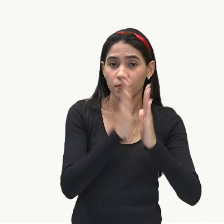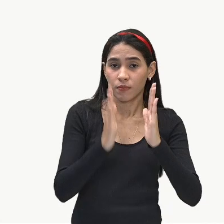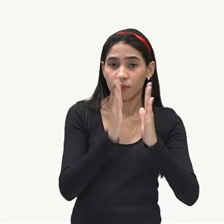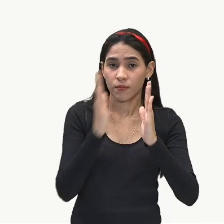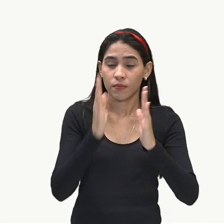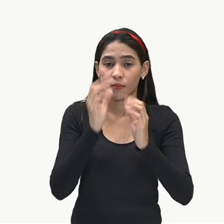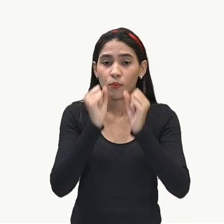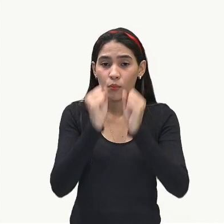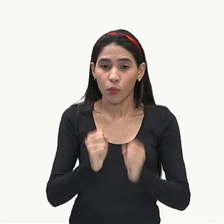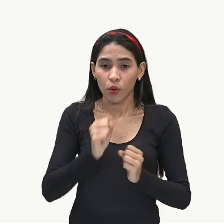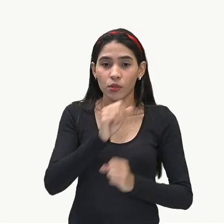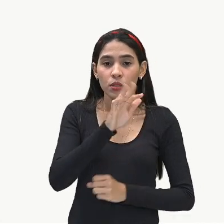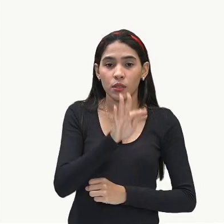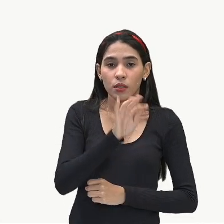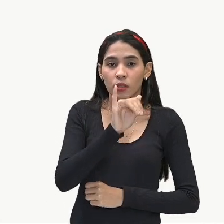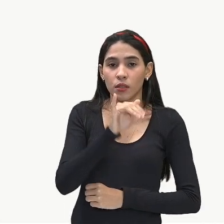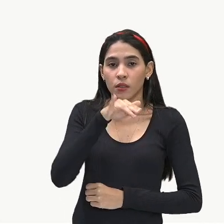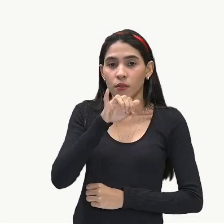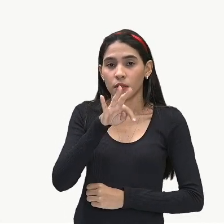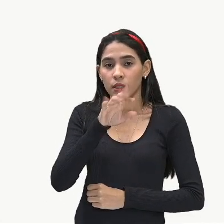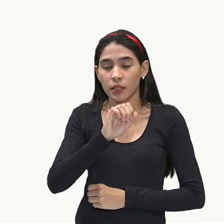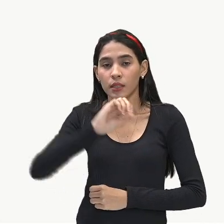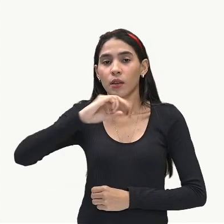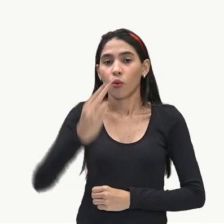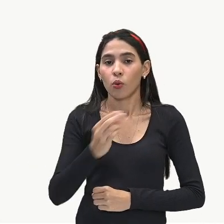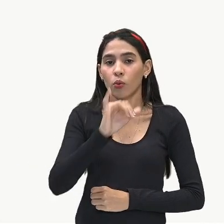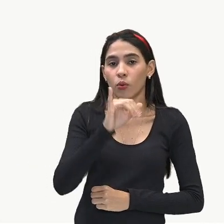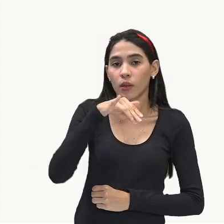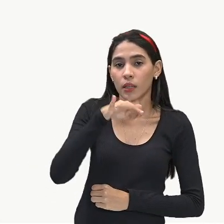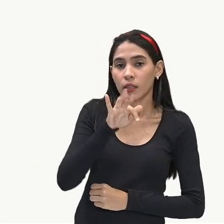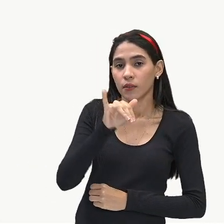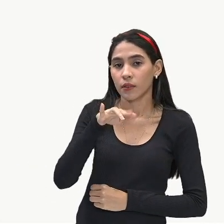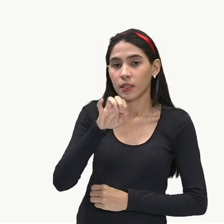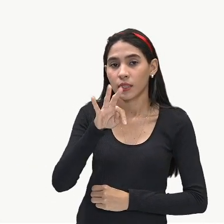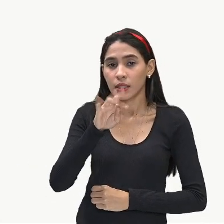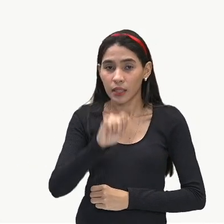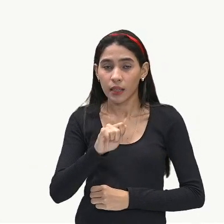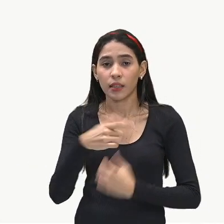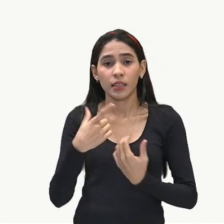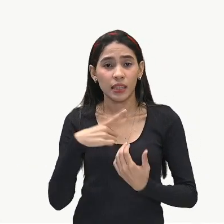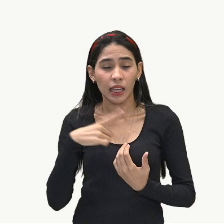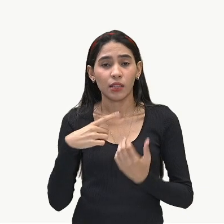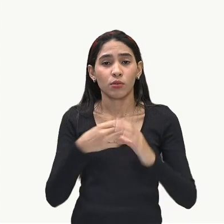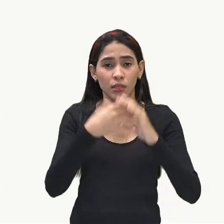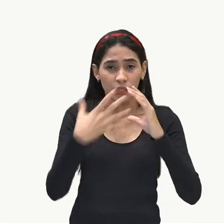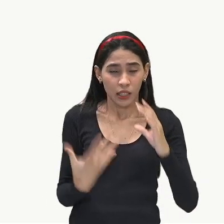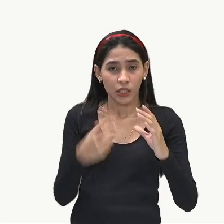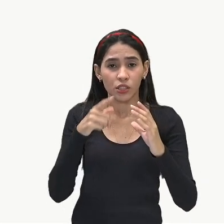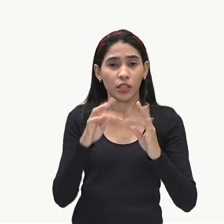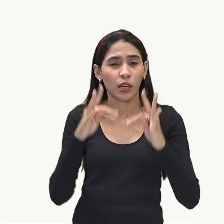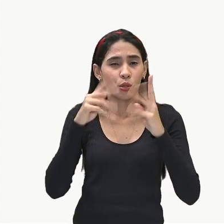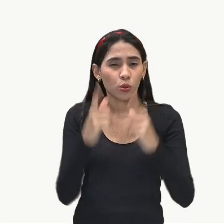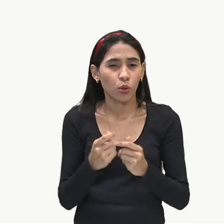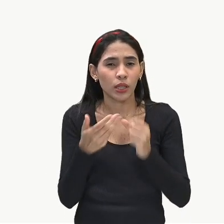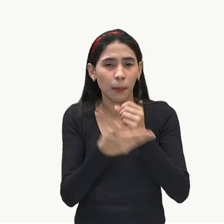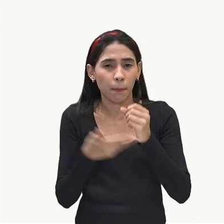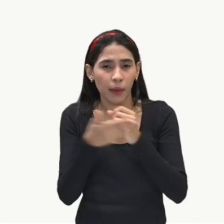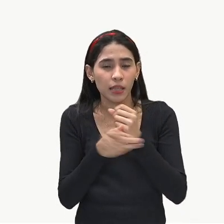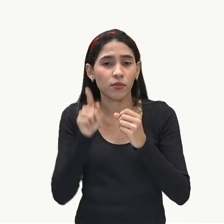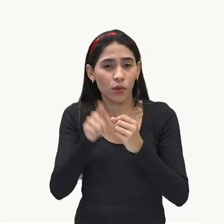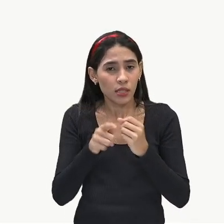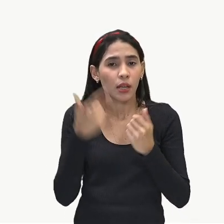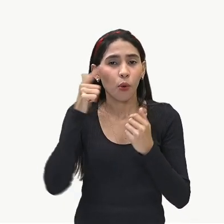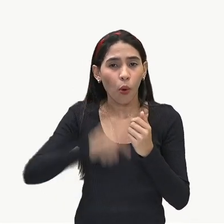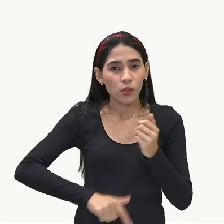ou infinitas. E aí, a partir dessas definições, a gente consegue montar as